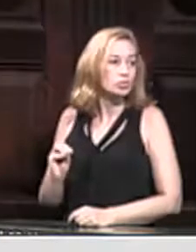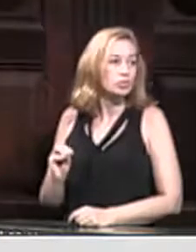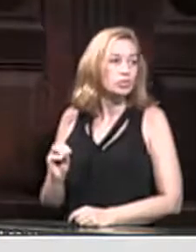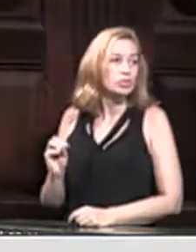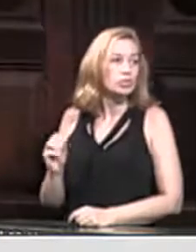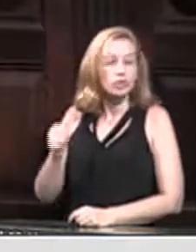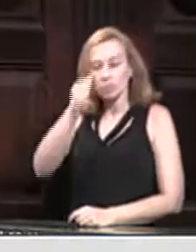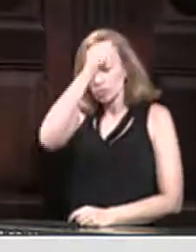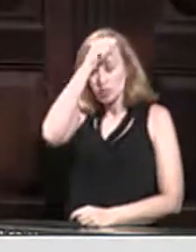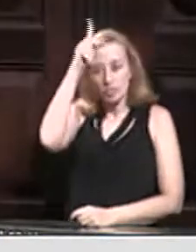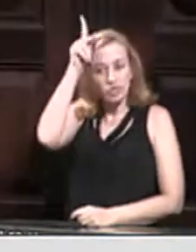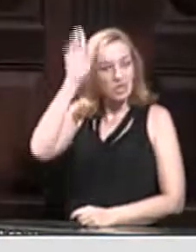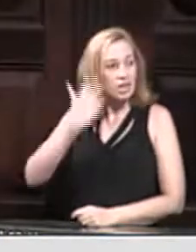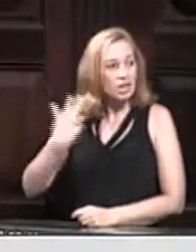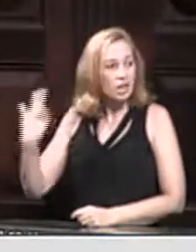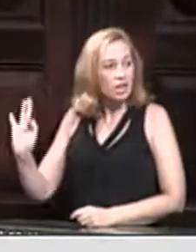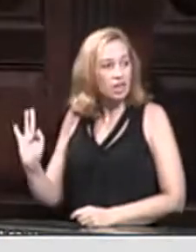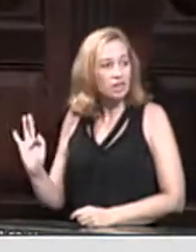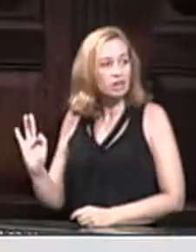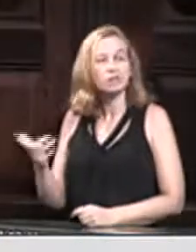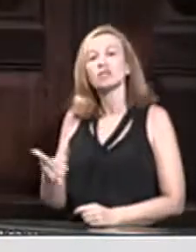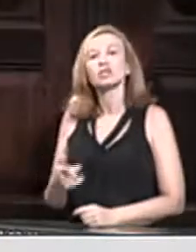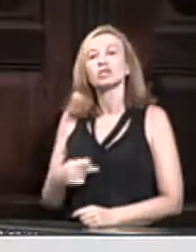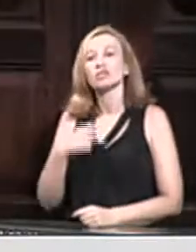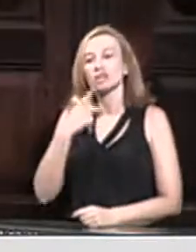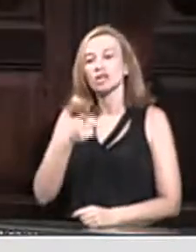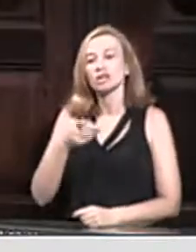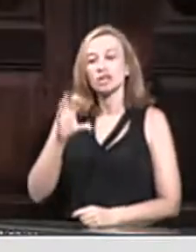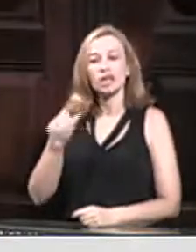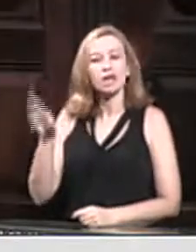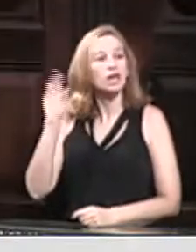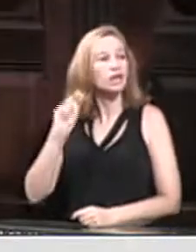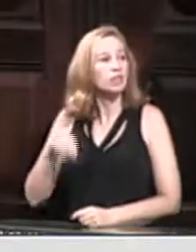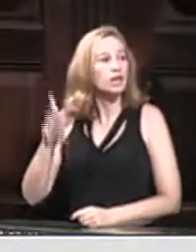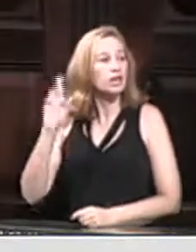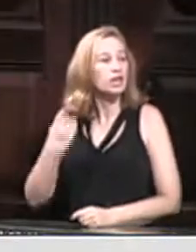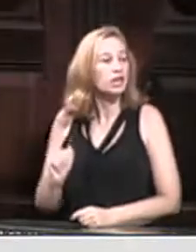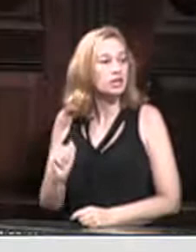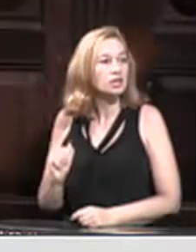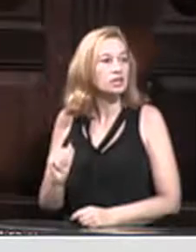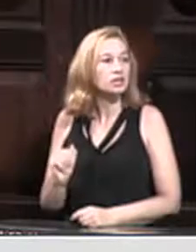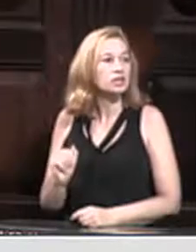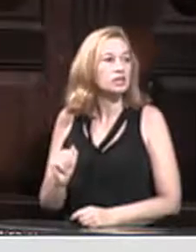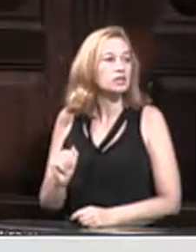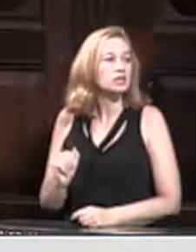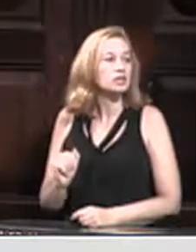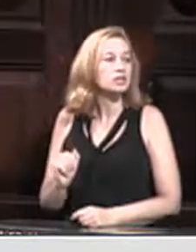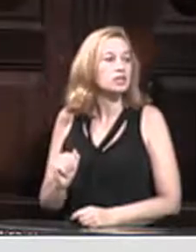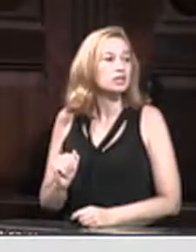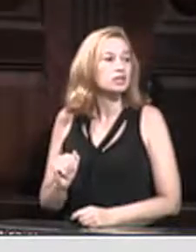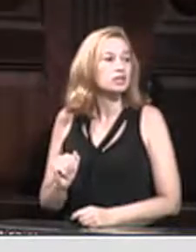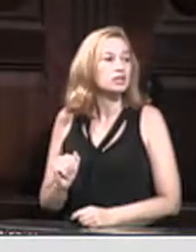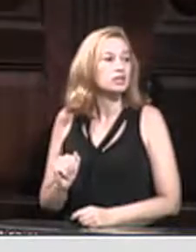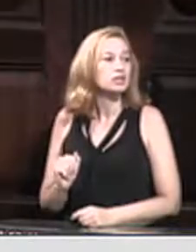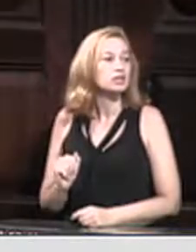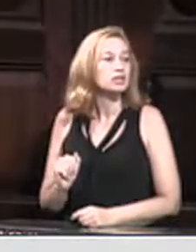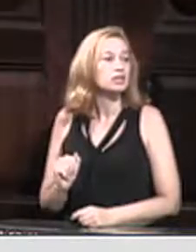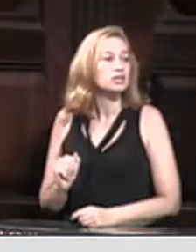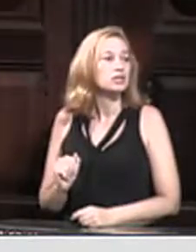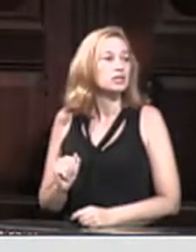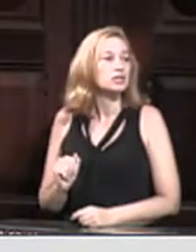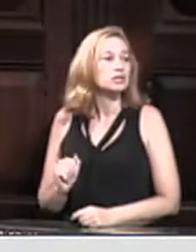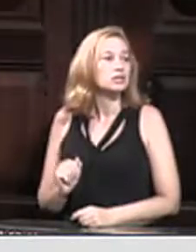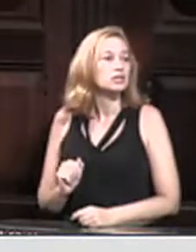em relação à Câmara Distrital, à Assembleia Legislativa do Distrito Federal.